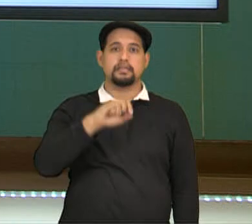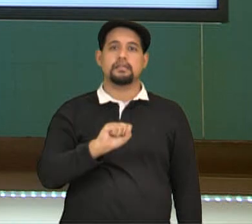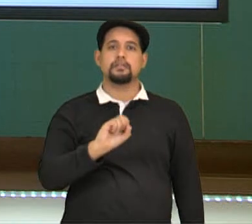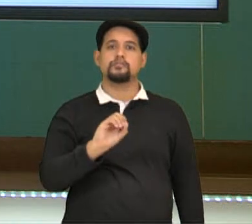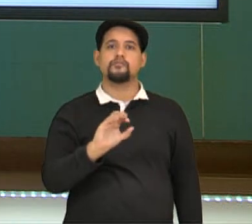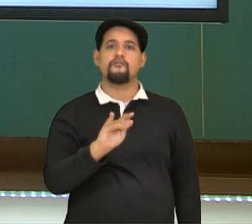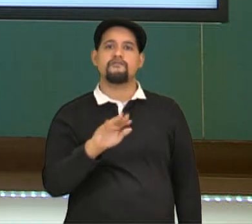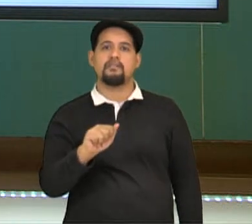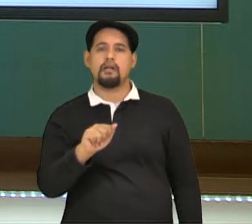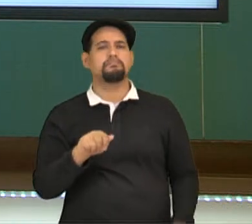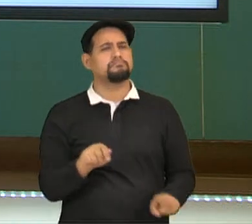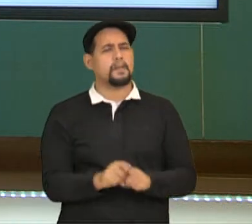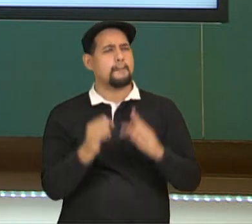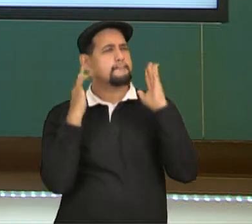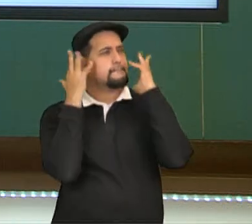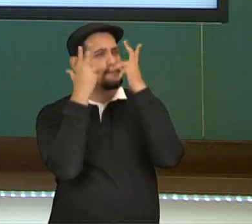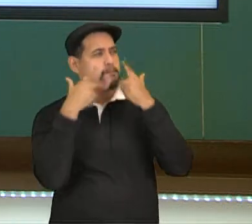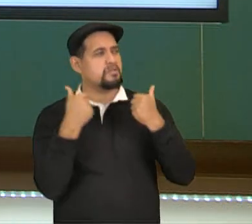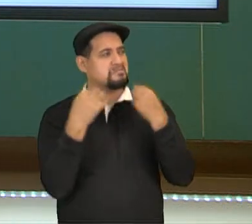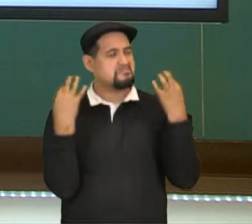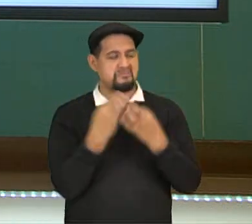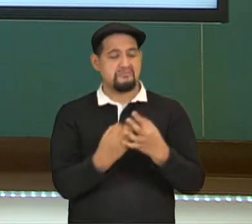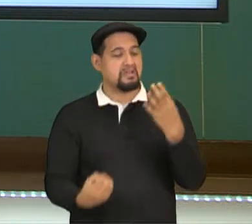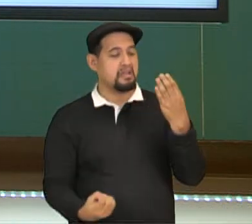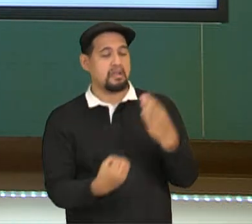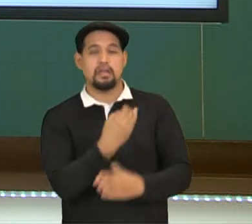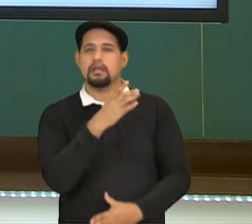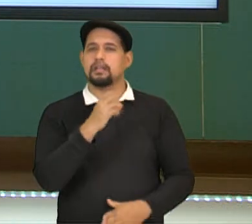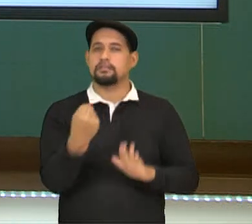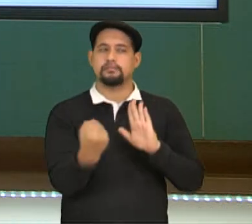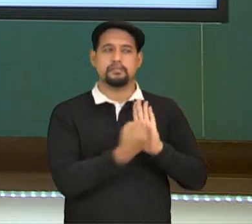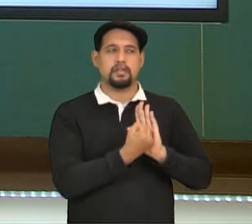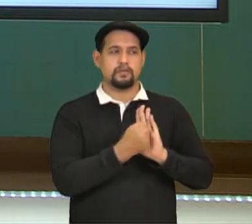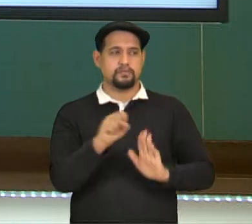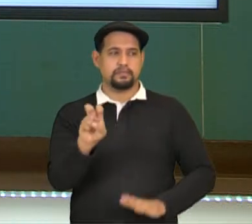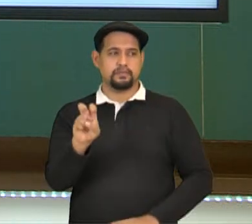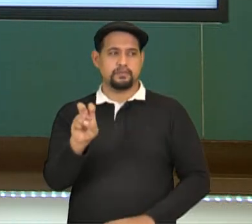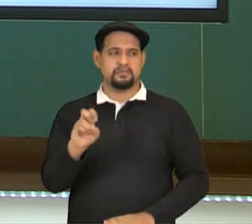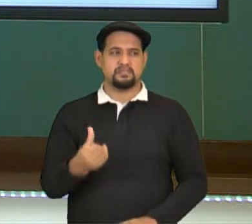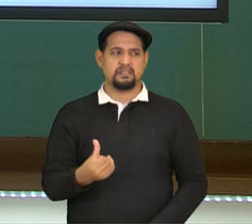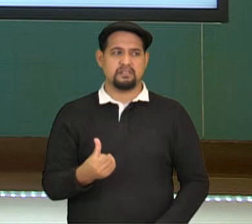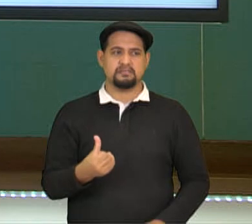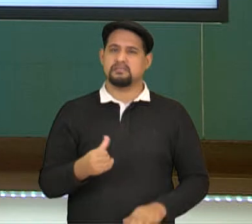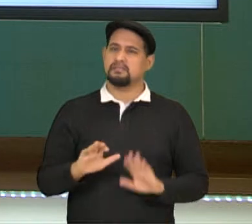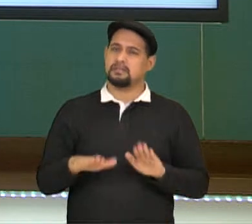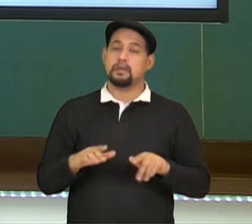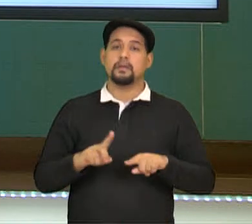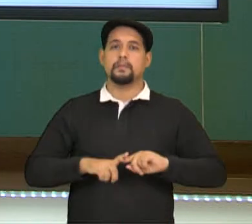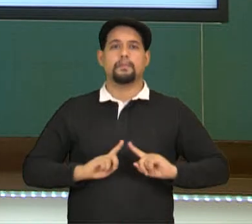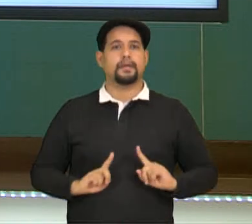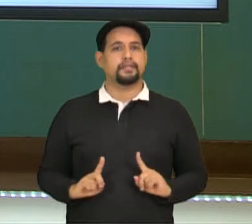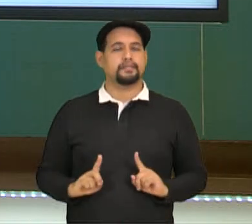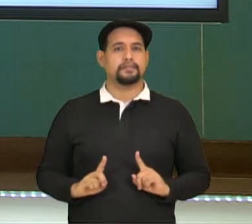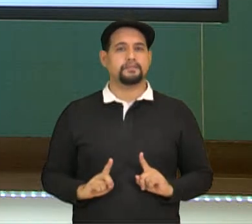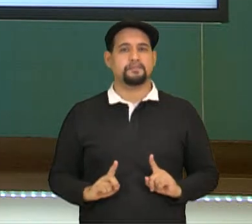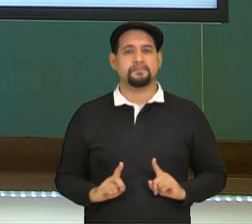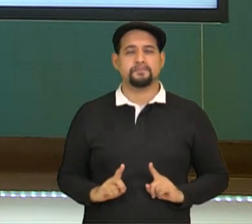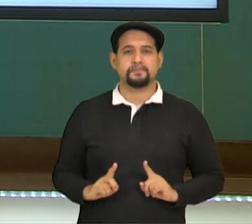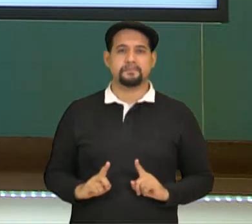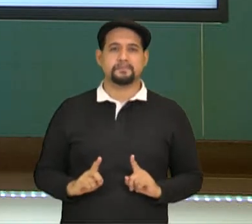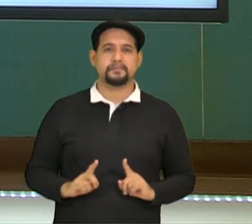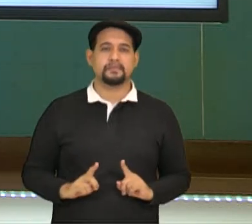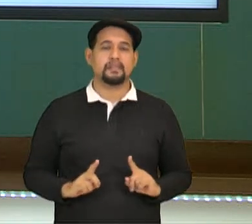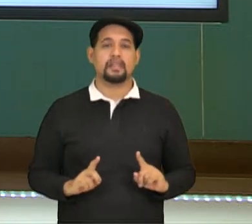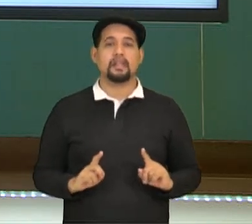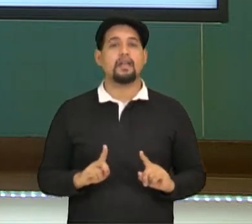belíssima. Se eu não me engano, foi construída lá no século 5, 6. E ela